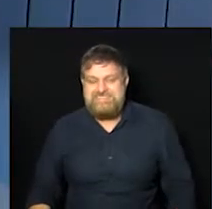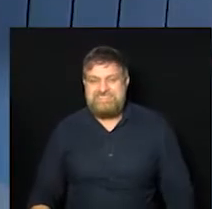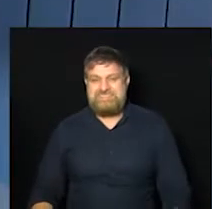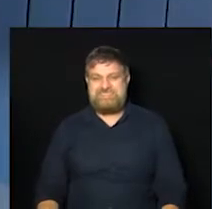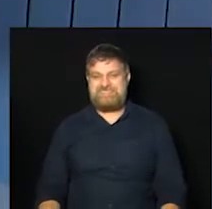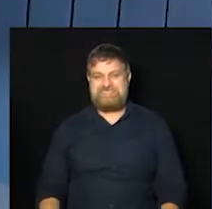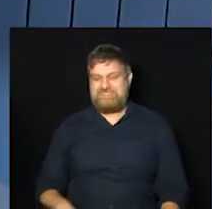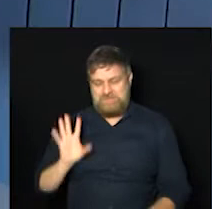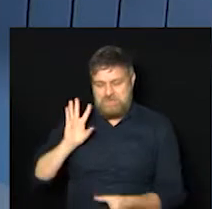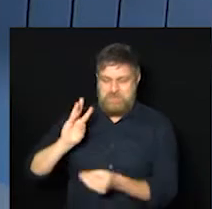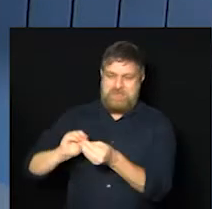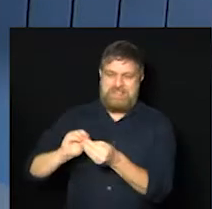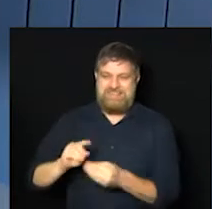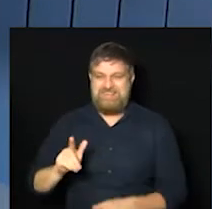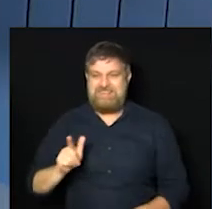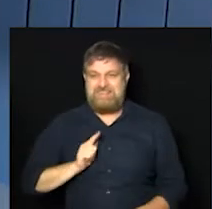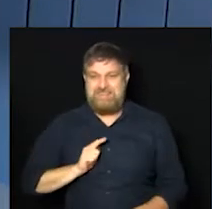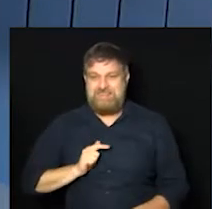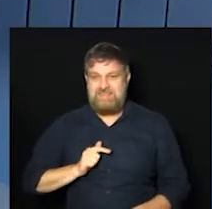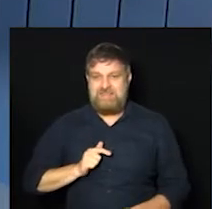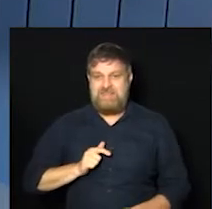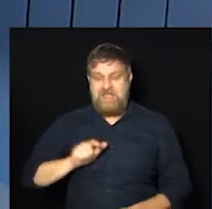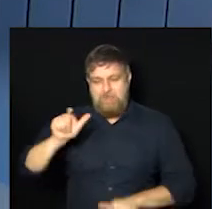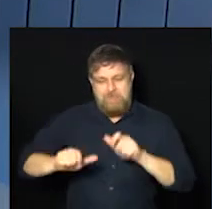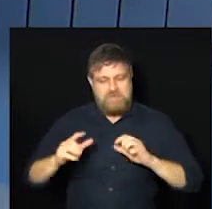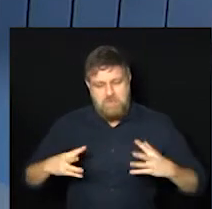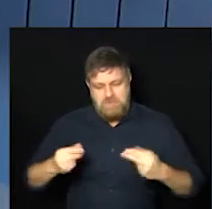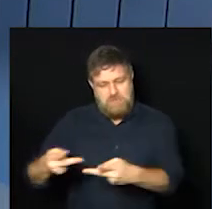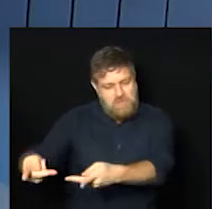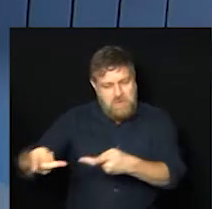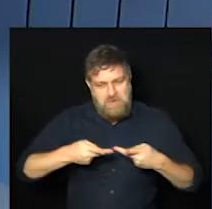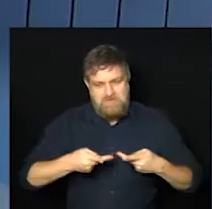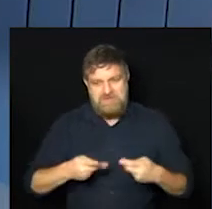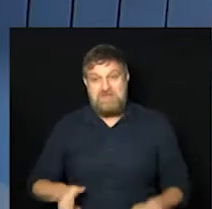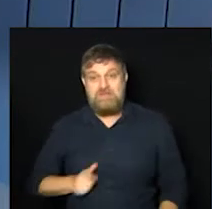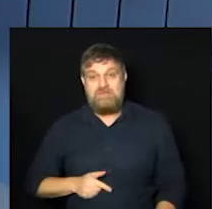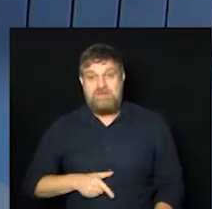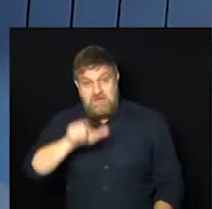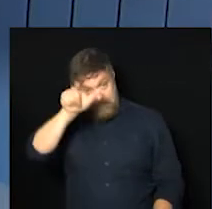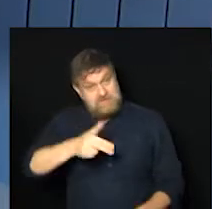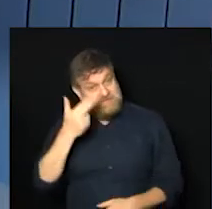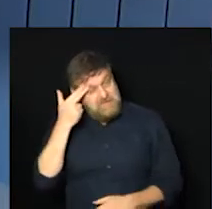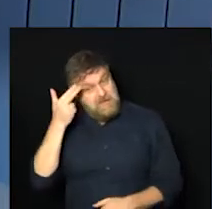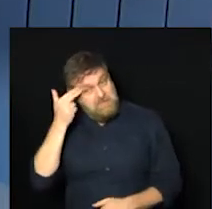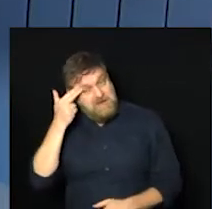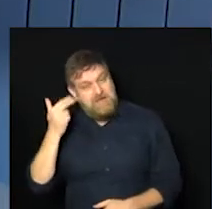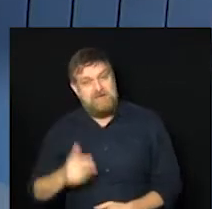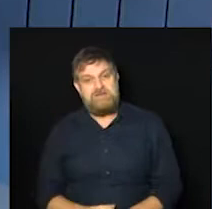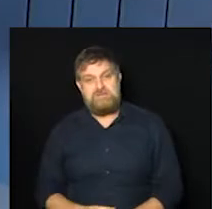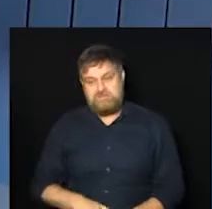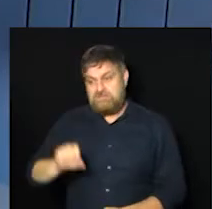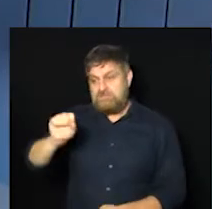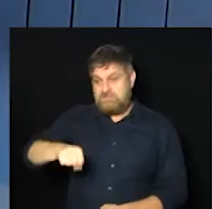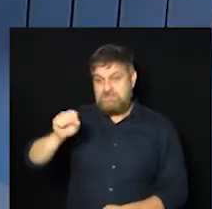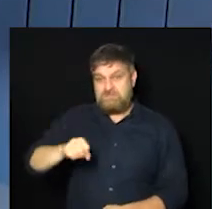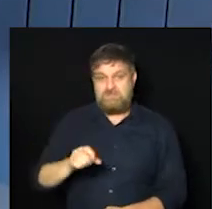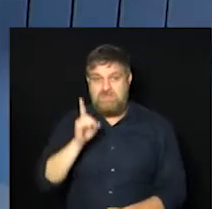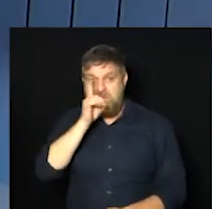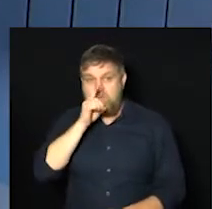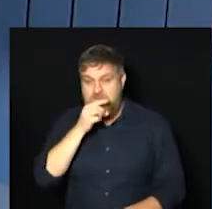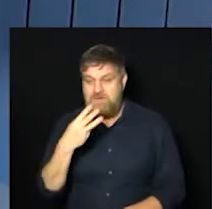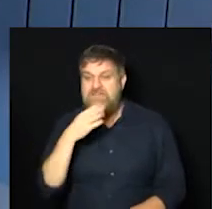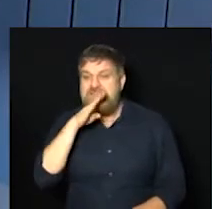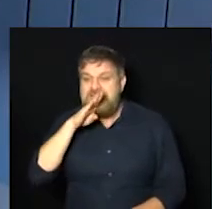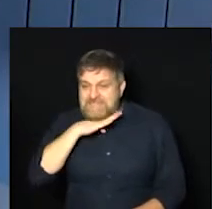serviço completo. Espero todo mundo lá, e inclusive você, viu, Gabriel? Estarei lá, domingo, 3 horas